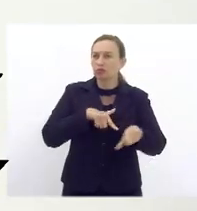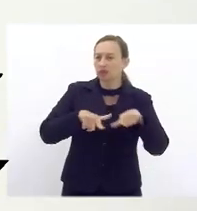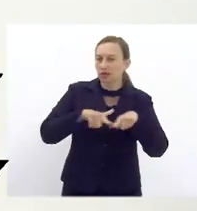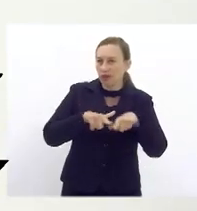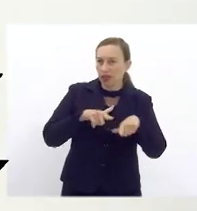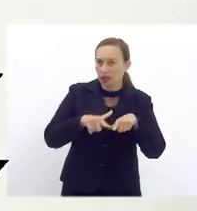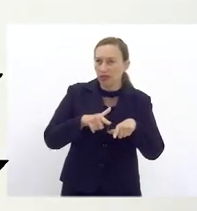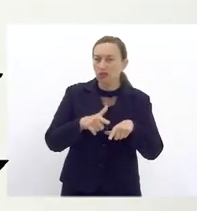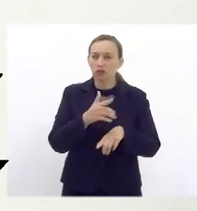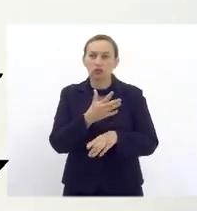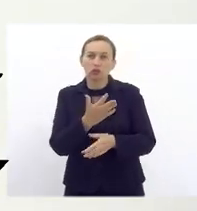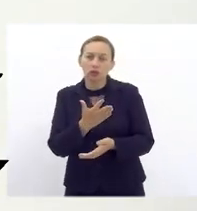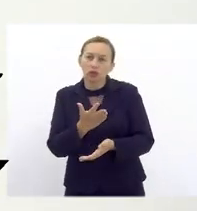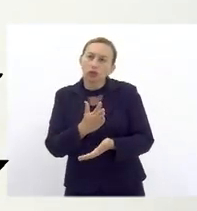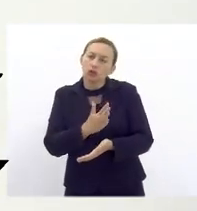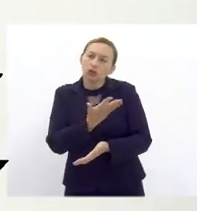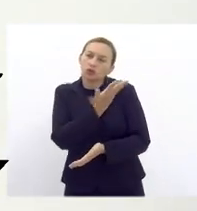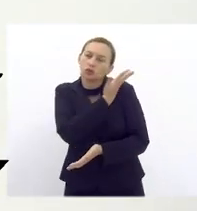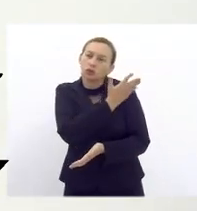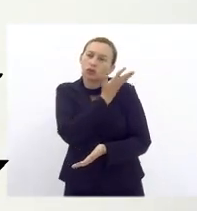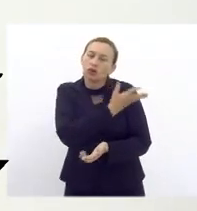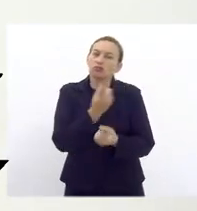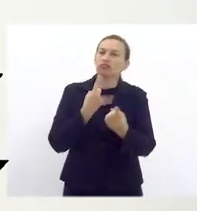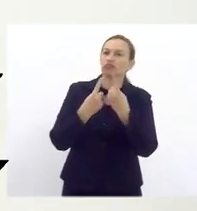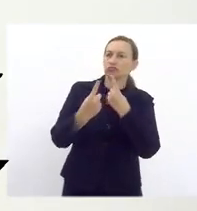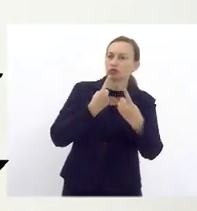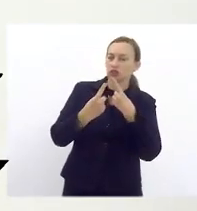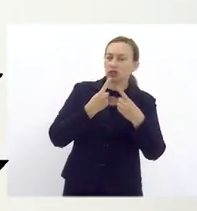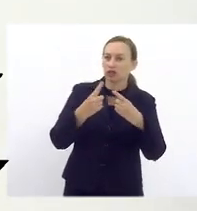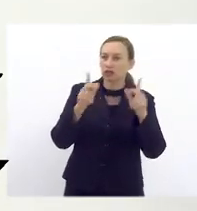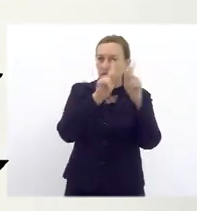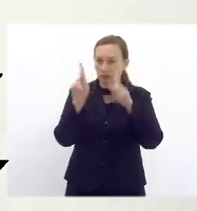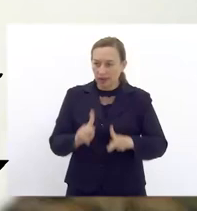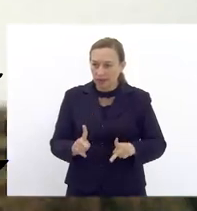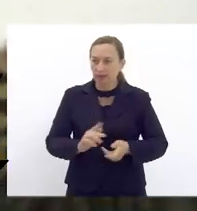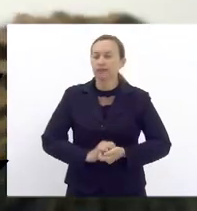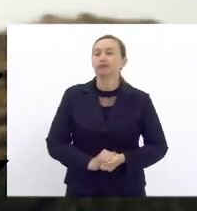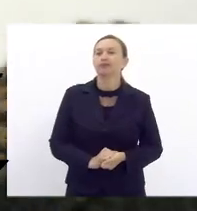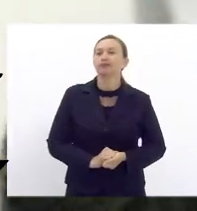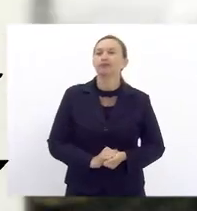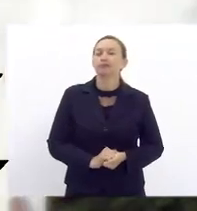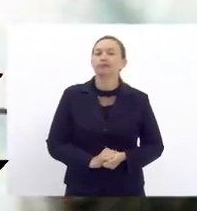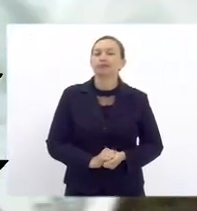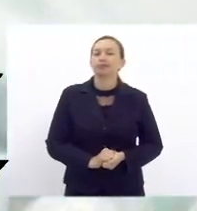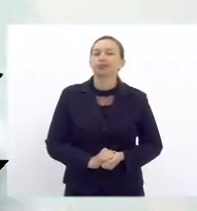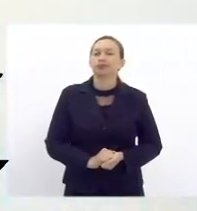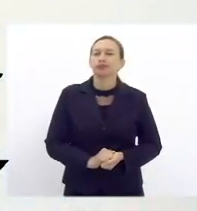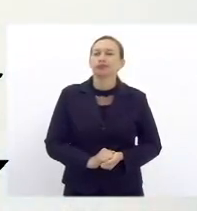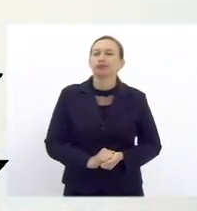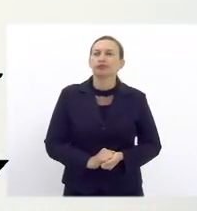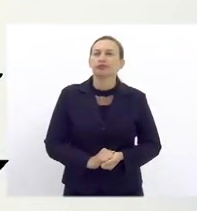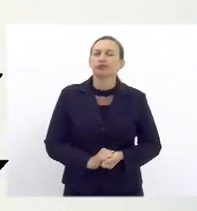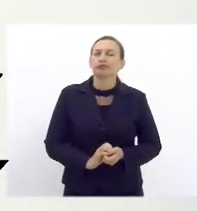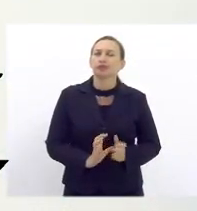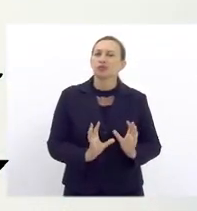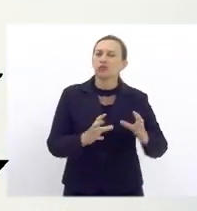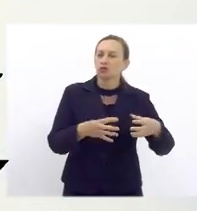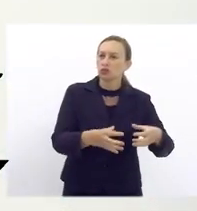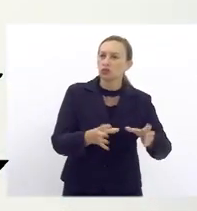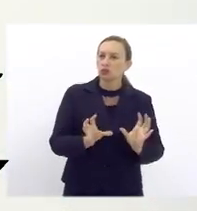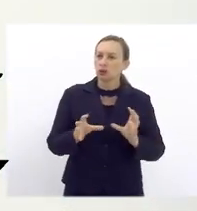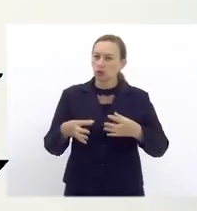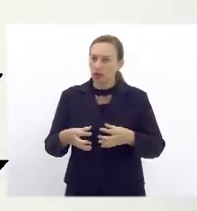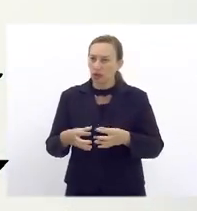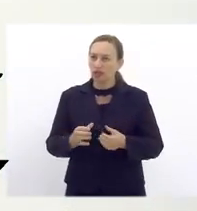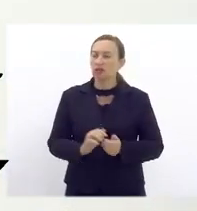questão do preconceito buscando diálogo e para a paz nesses órgãos eu estou com suplente